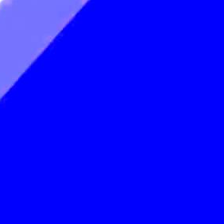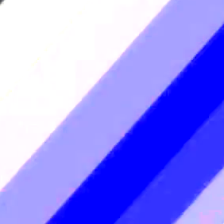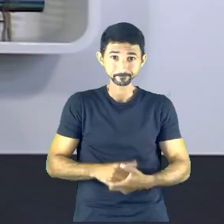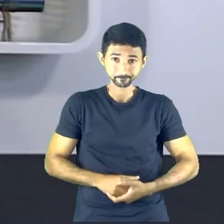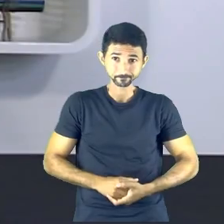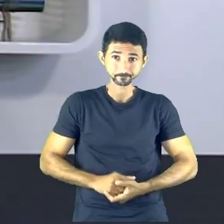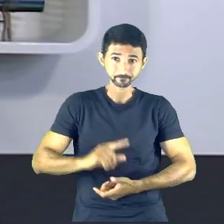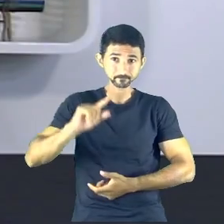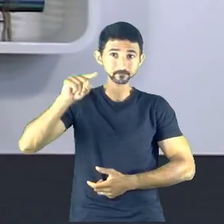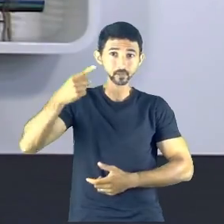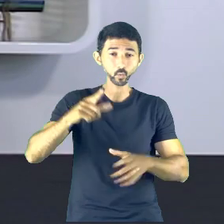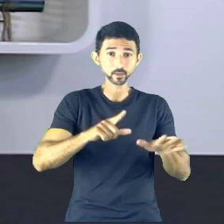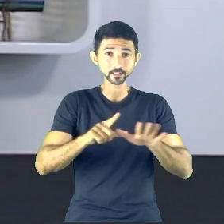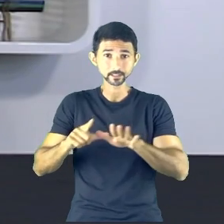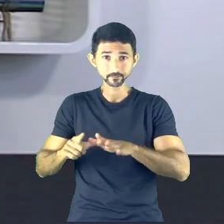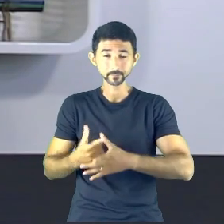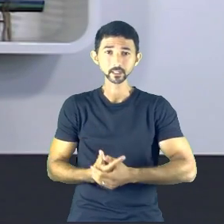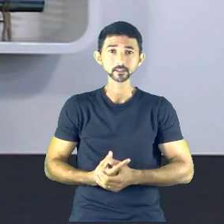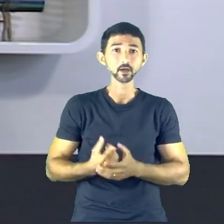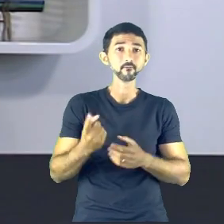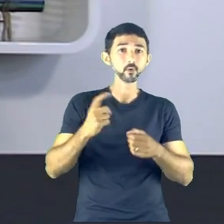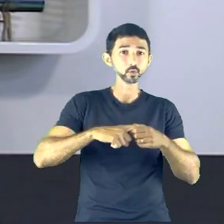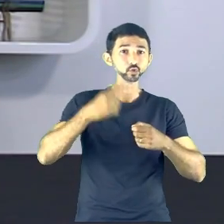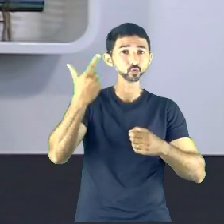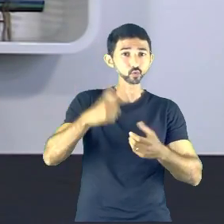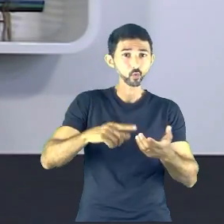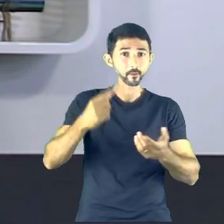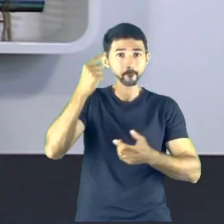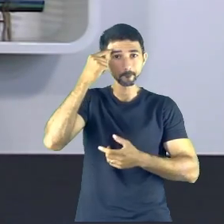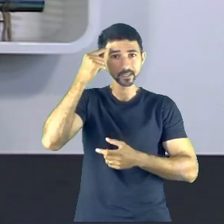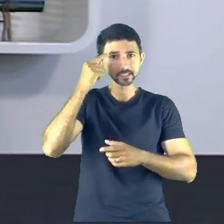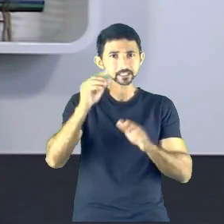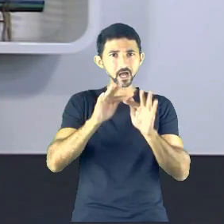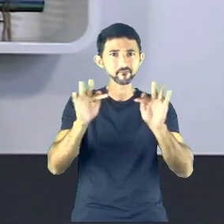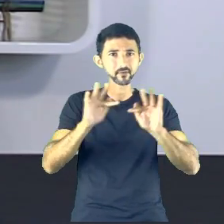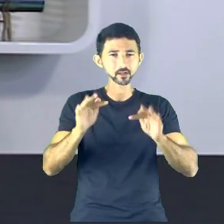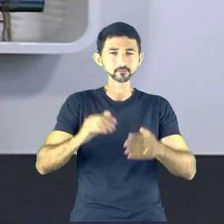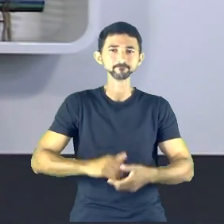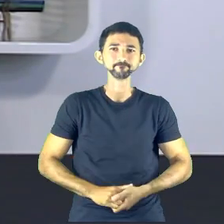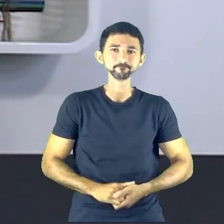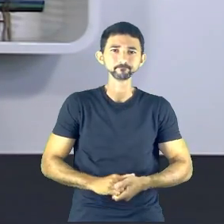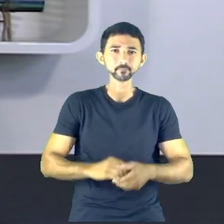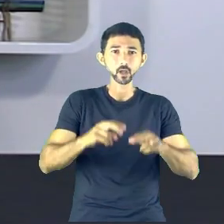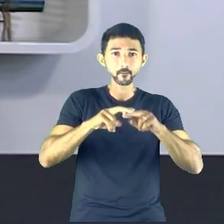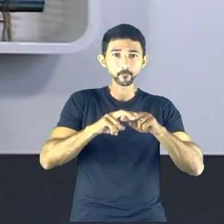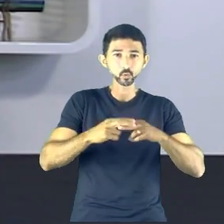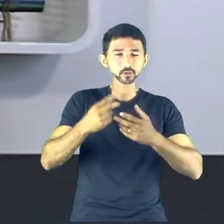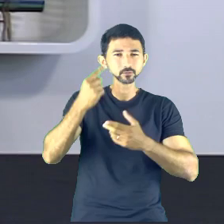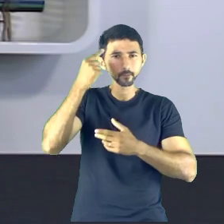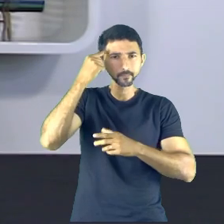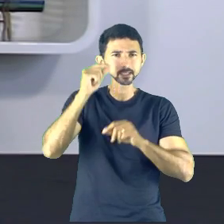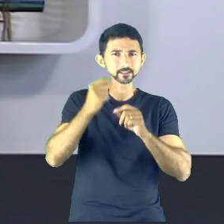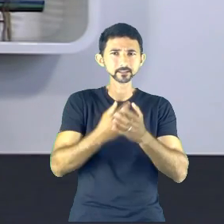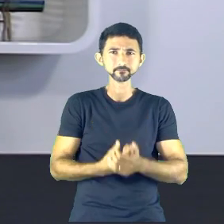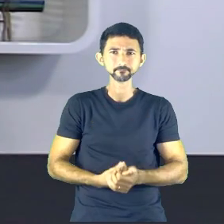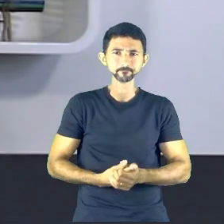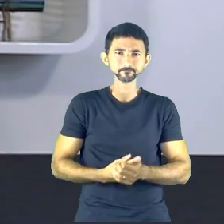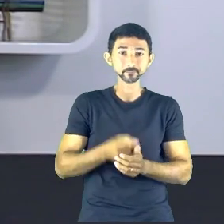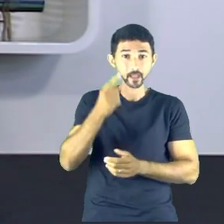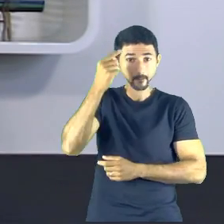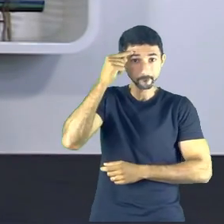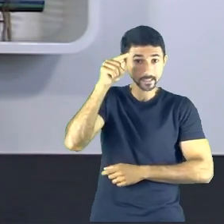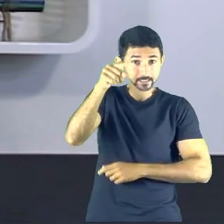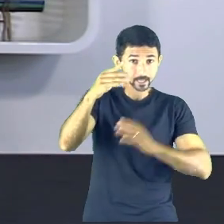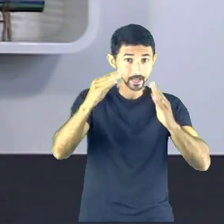Então você já sabe, né, galerinha? Na próxima semana, a gente volta para fazer a reflexão sobre esse provérbio. Por isso, façam o